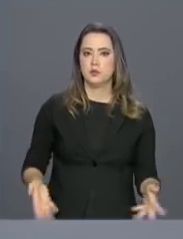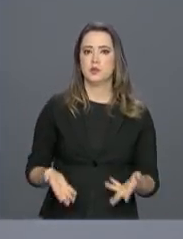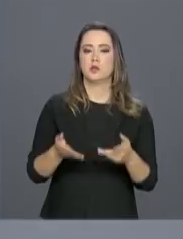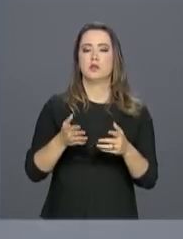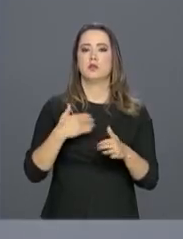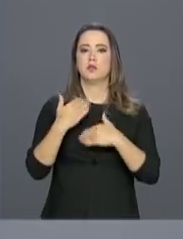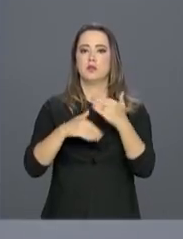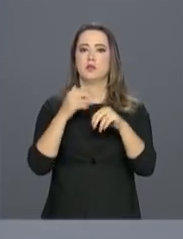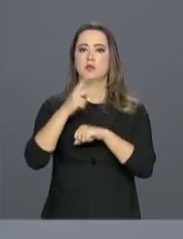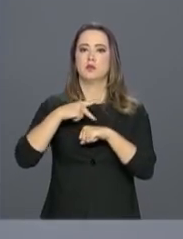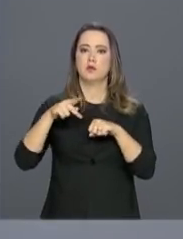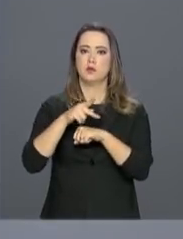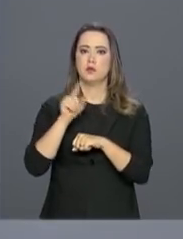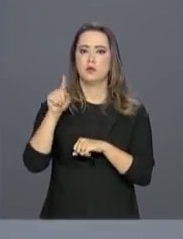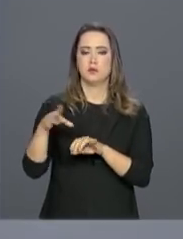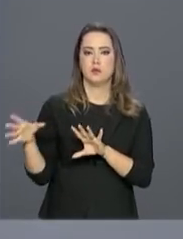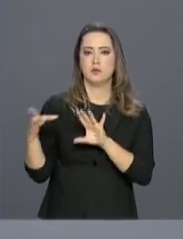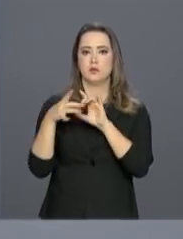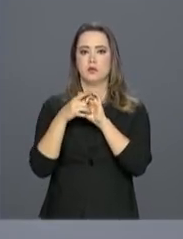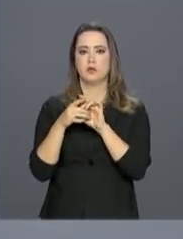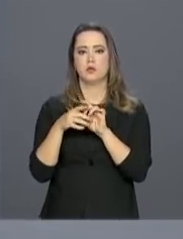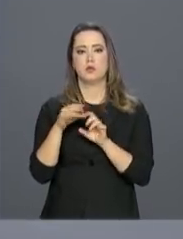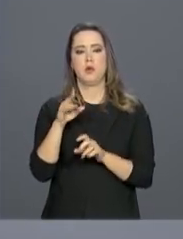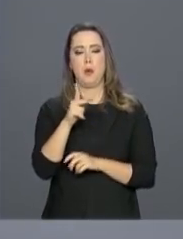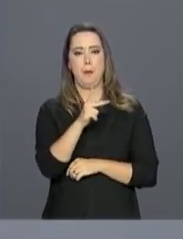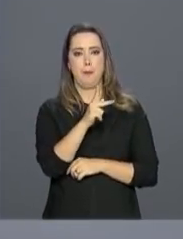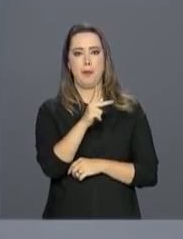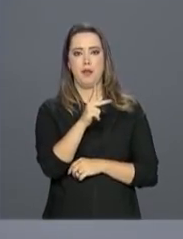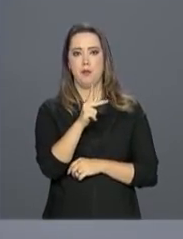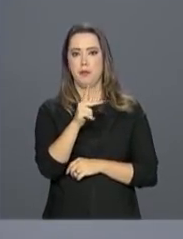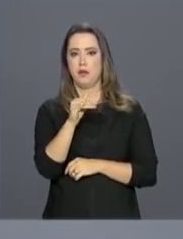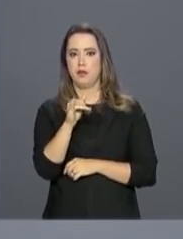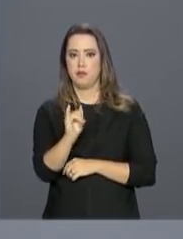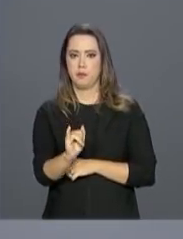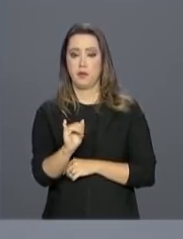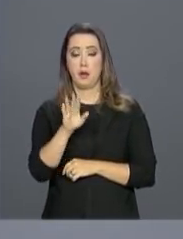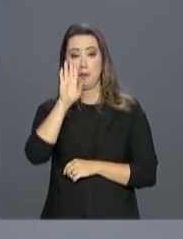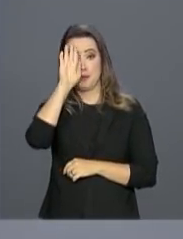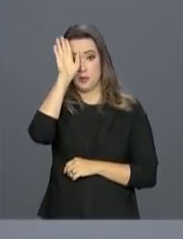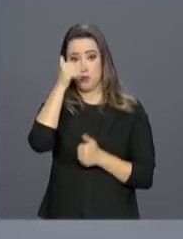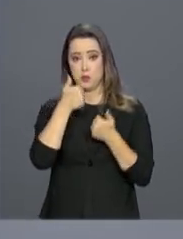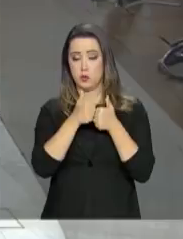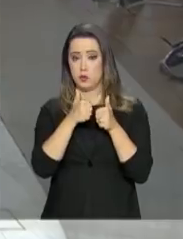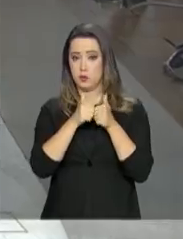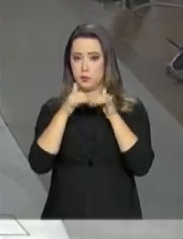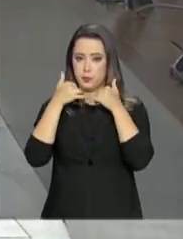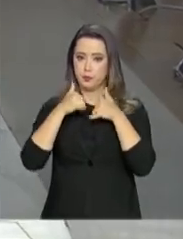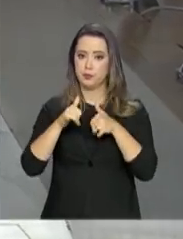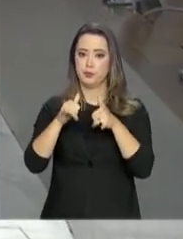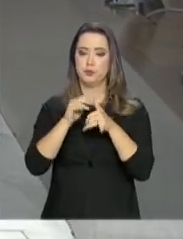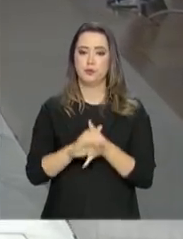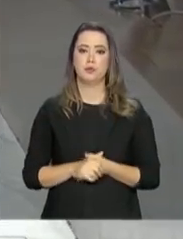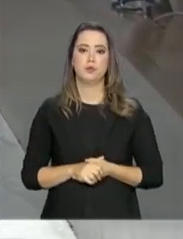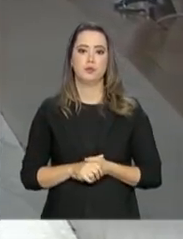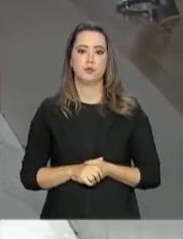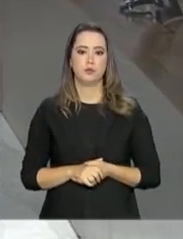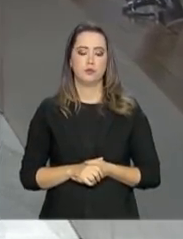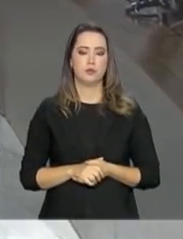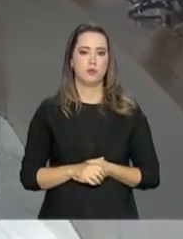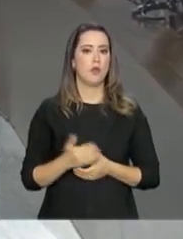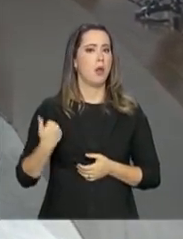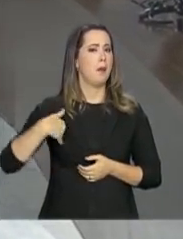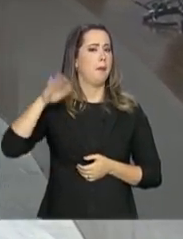programas de infraestrutura principalmente nos setores de transporte e de energia mais